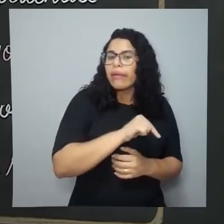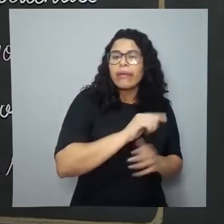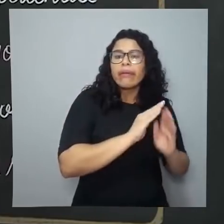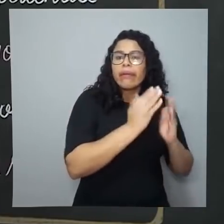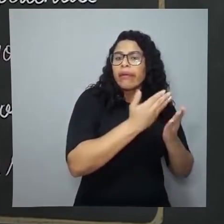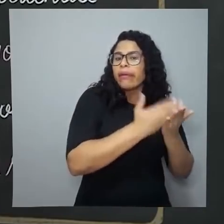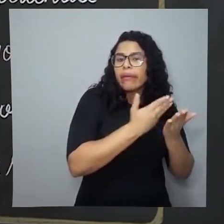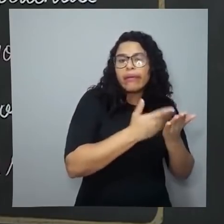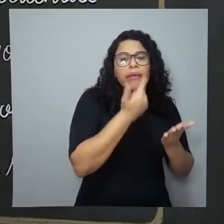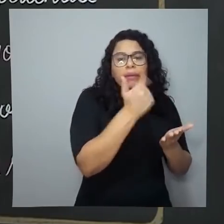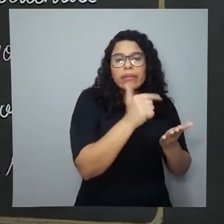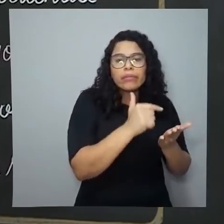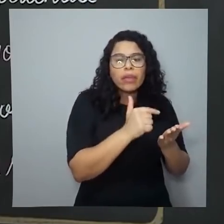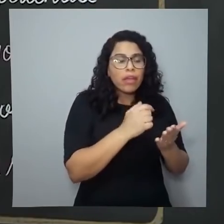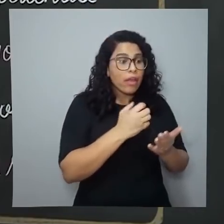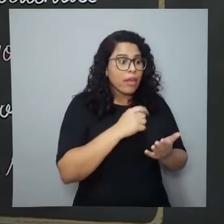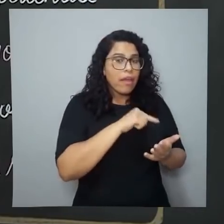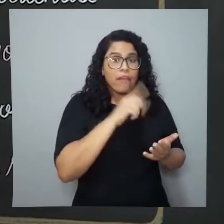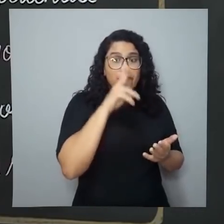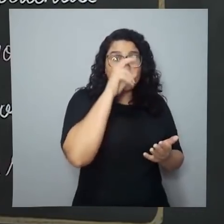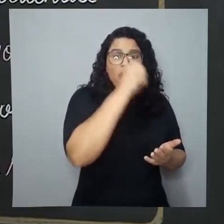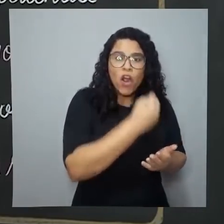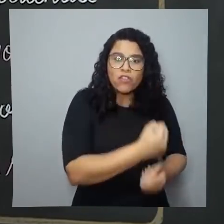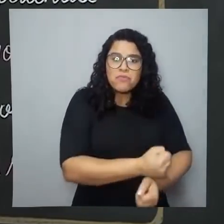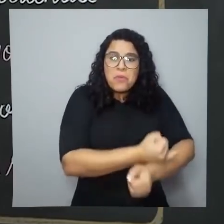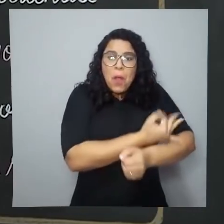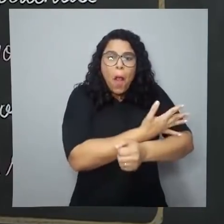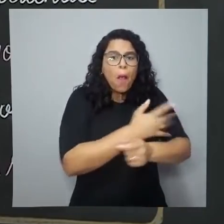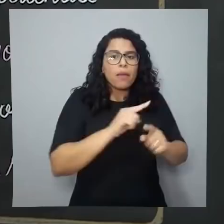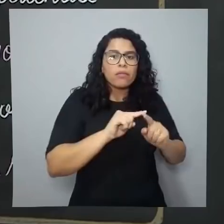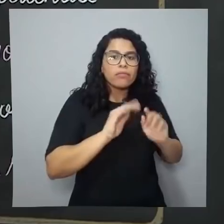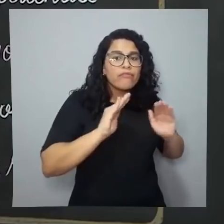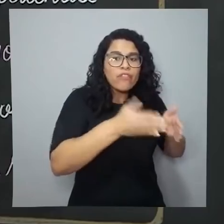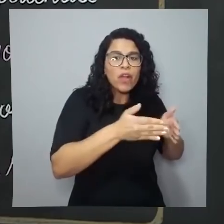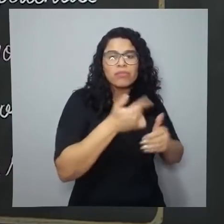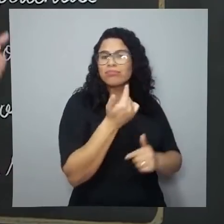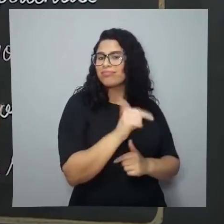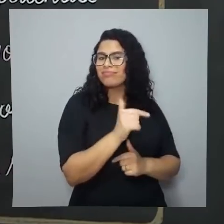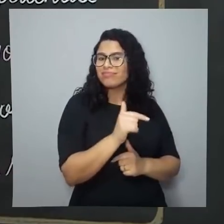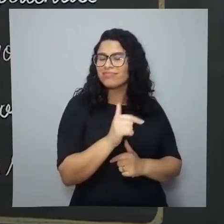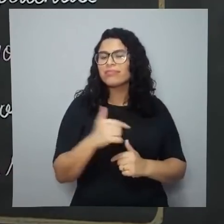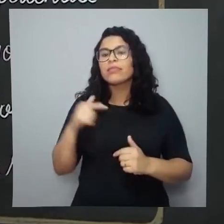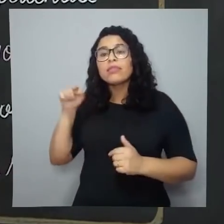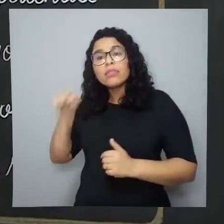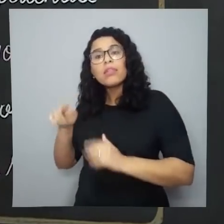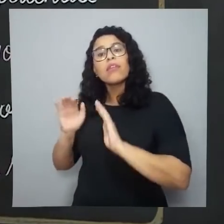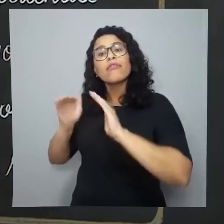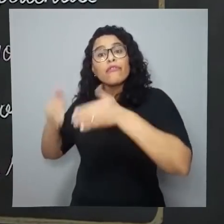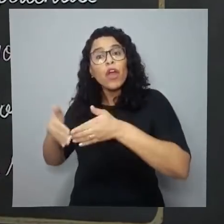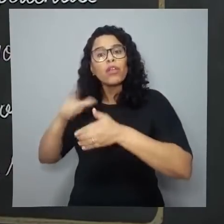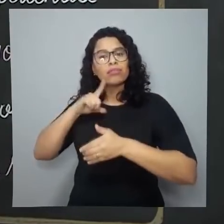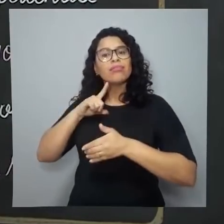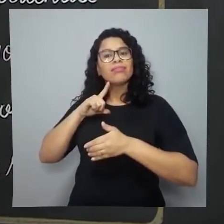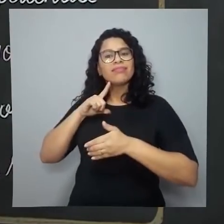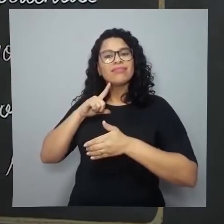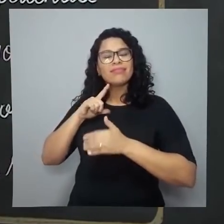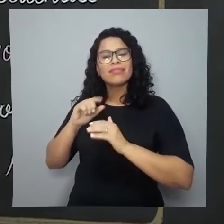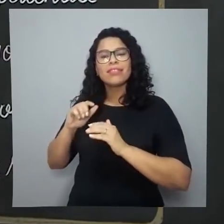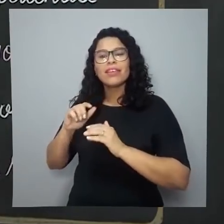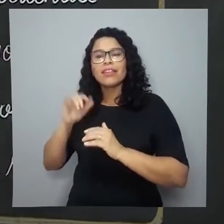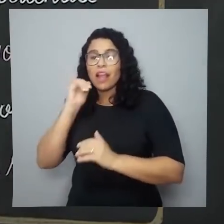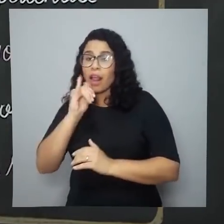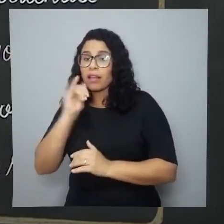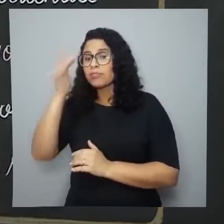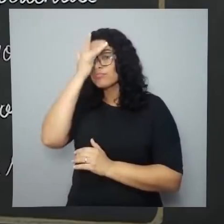vezes ganha uma carga emocional tão forte que foge um pouco à objetividade. O relato ele é muito mais objetivo do que o diário. Enquanto o diário